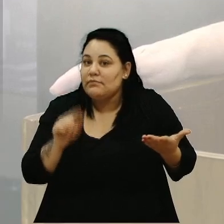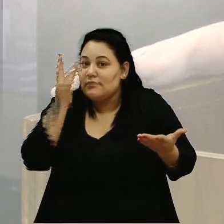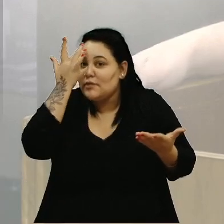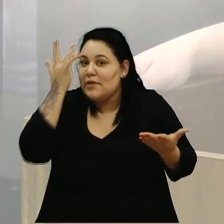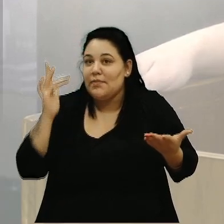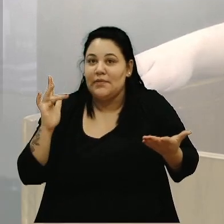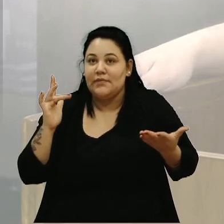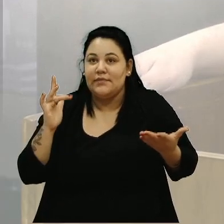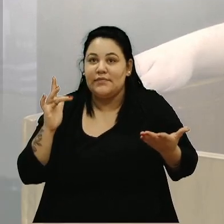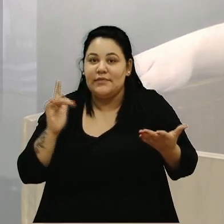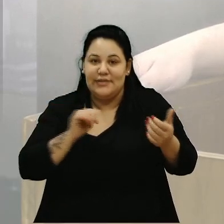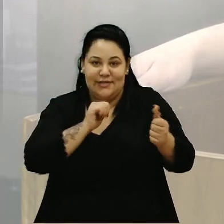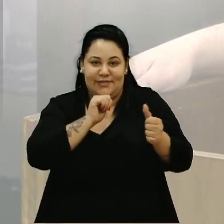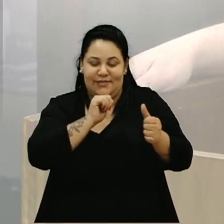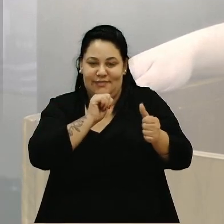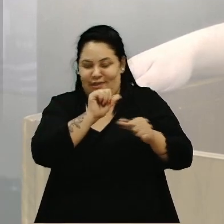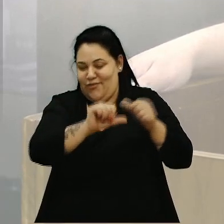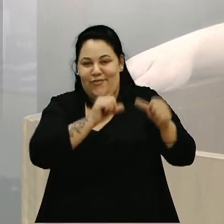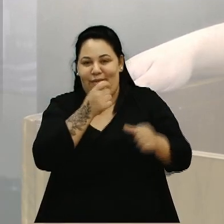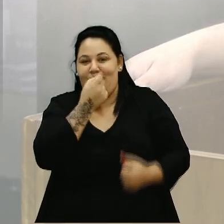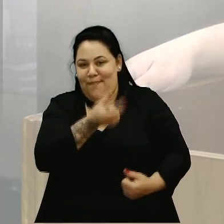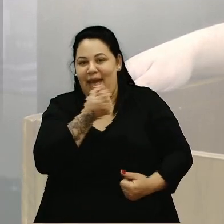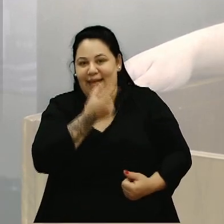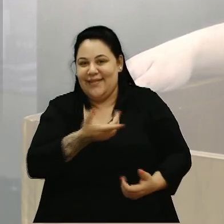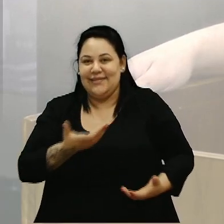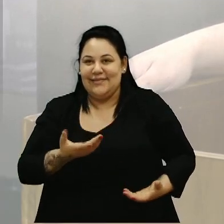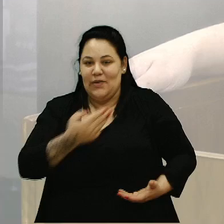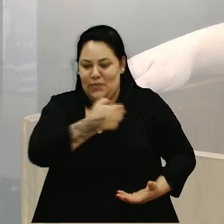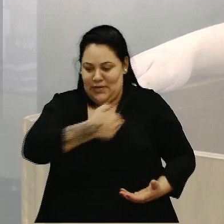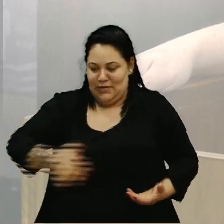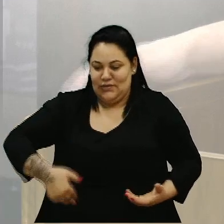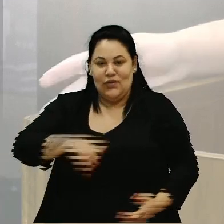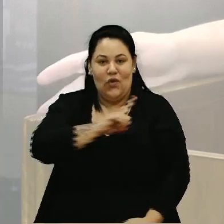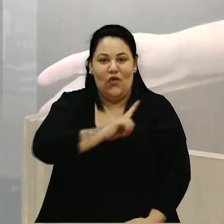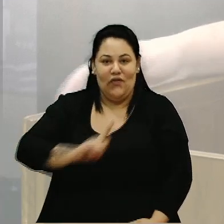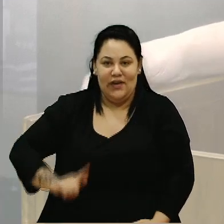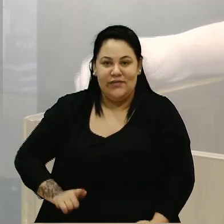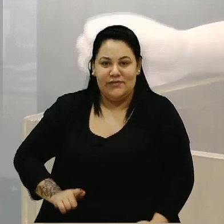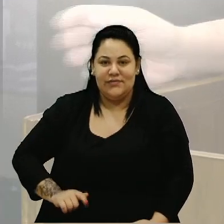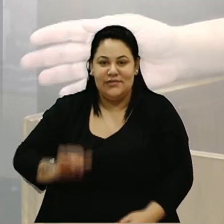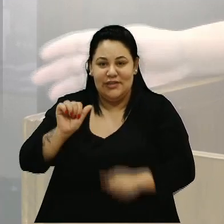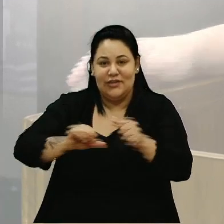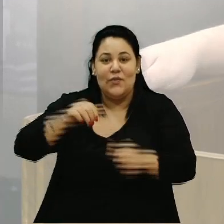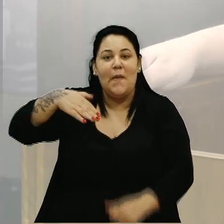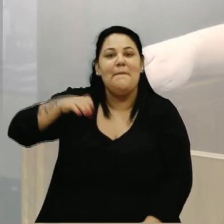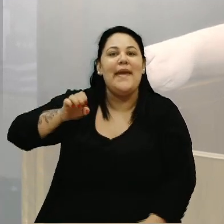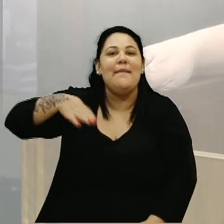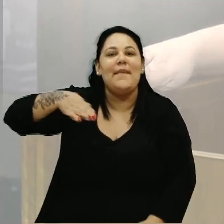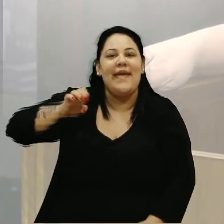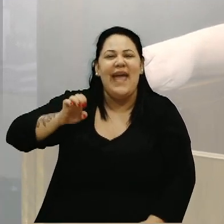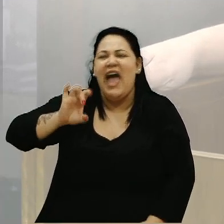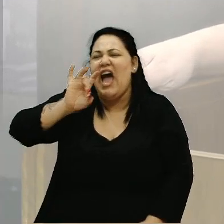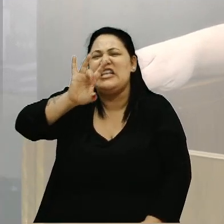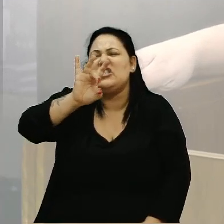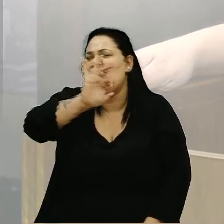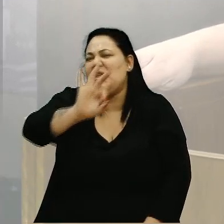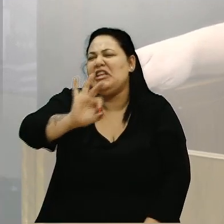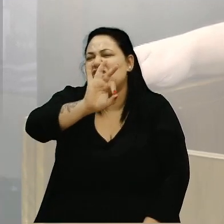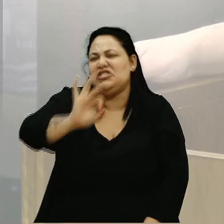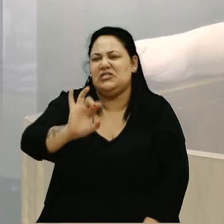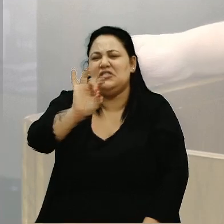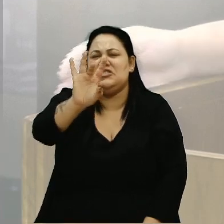meme, né? O secretário, o ministro do governo, virou meme. Ah, é só uma taxinha, é só um